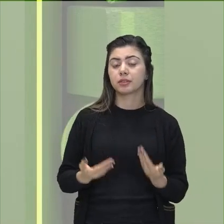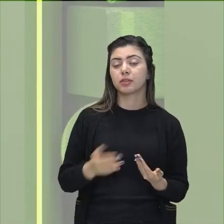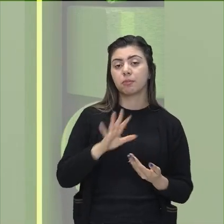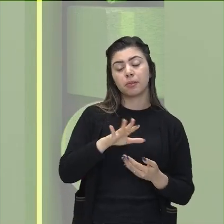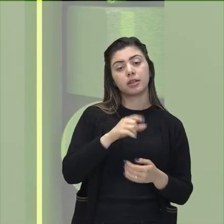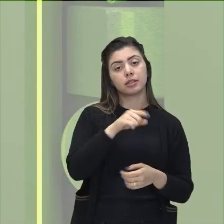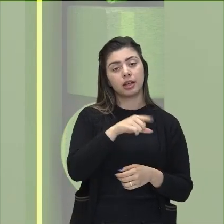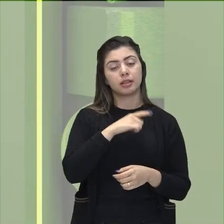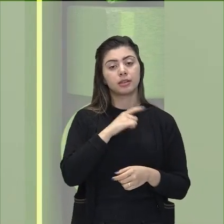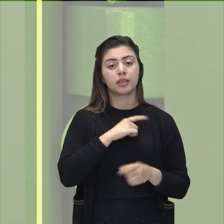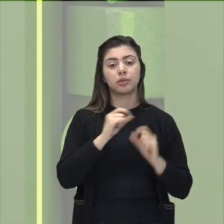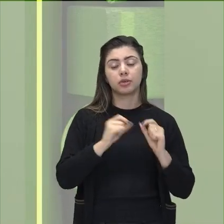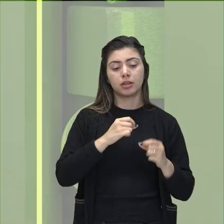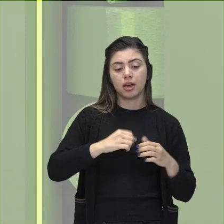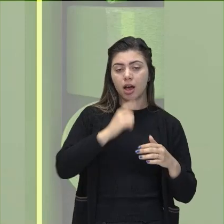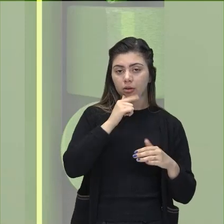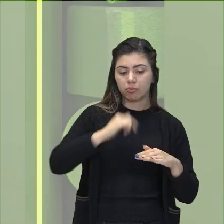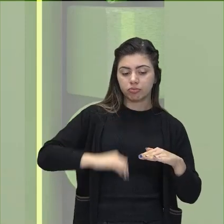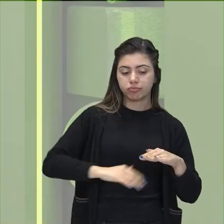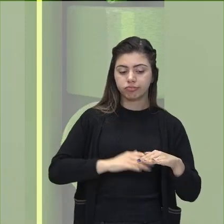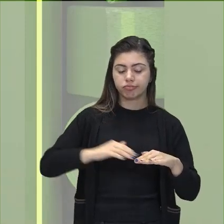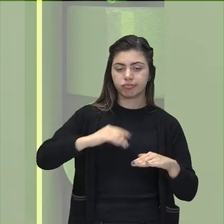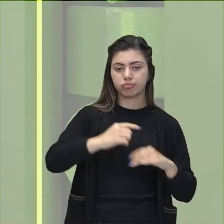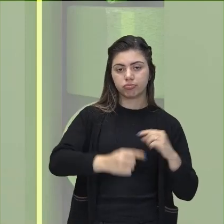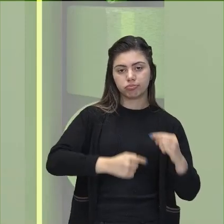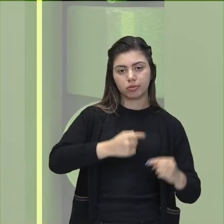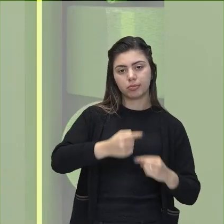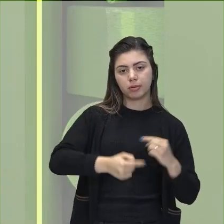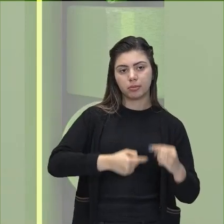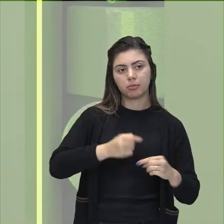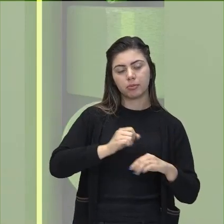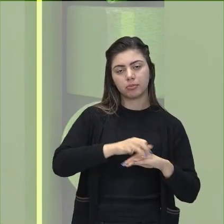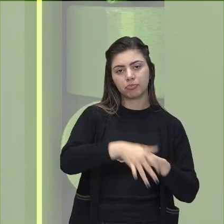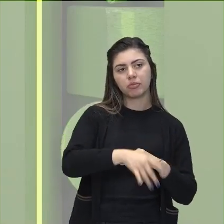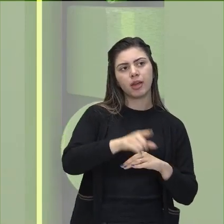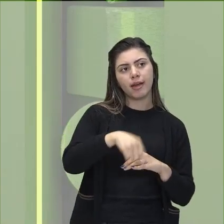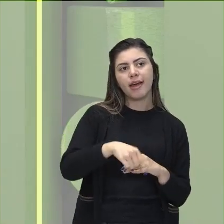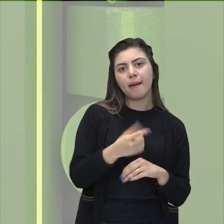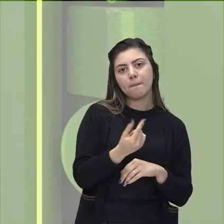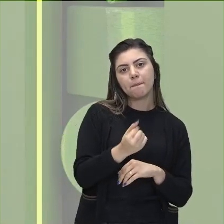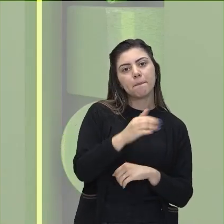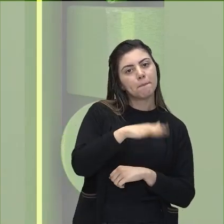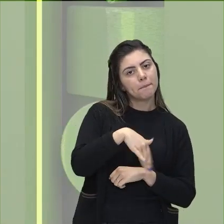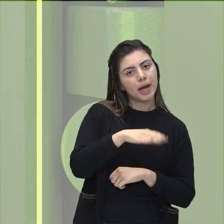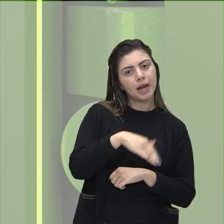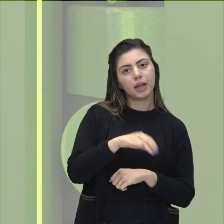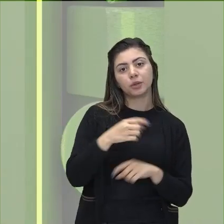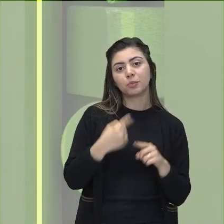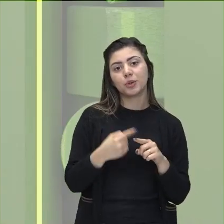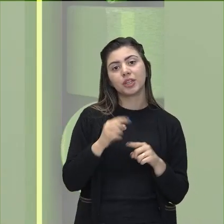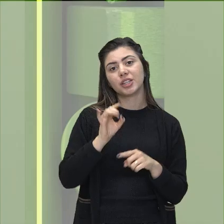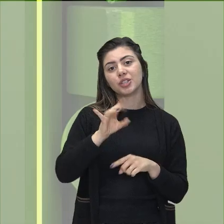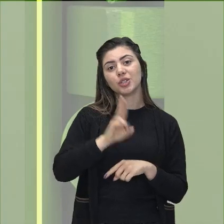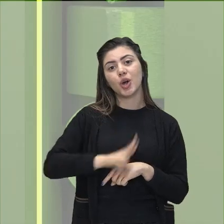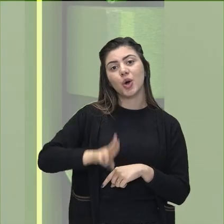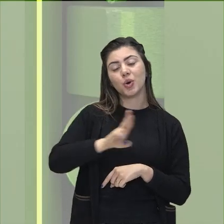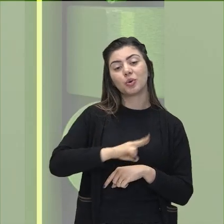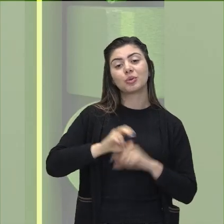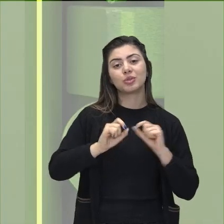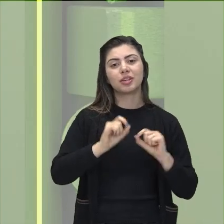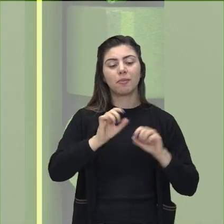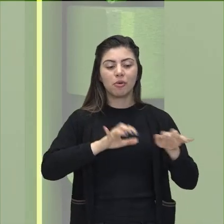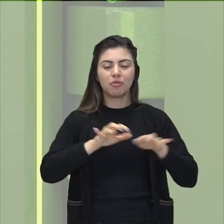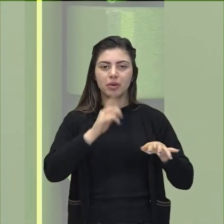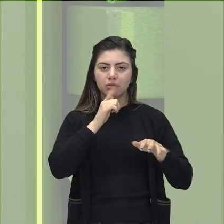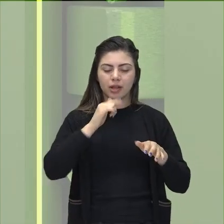por sua vez, é uma energia relativamente mais barata, tá, pessoal? Porque só vai depender ali da movimentação desses